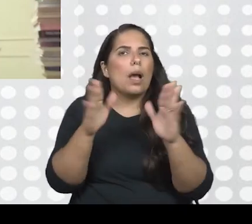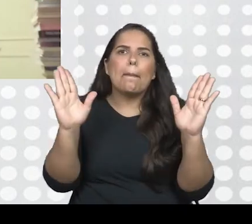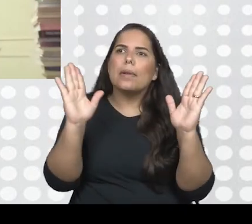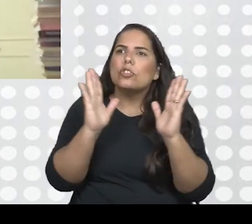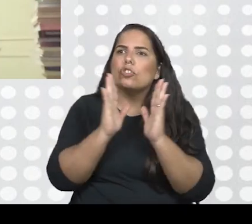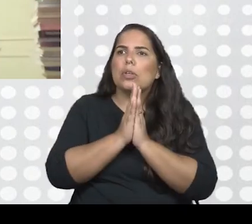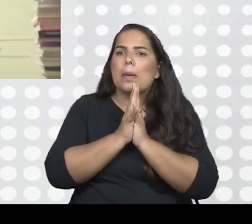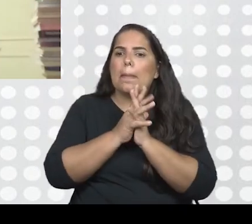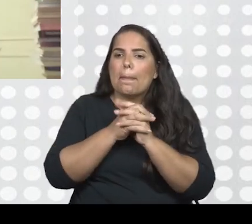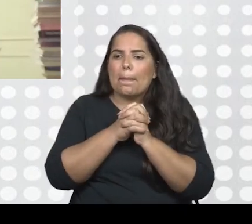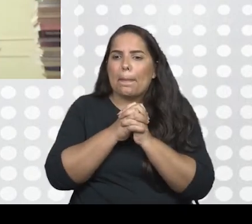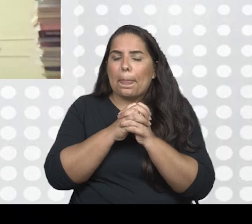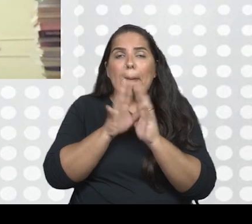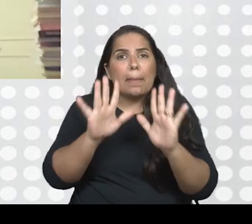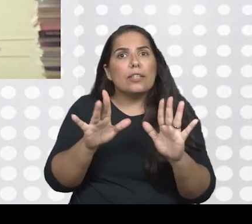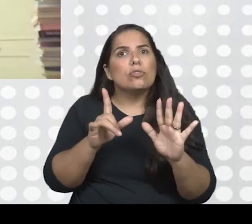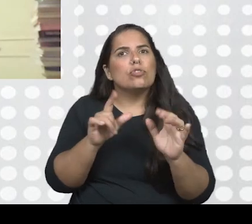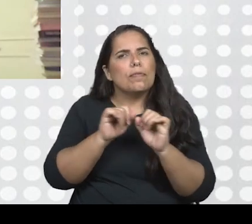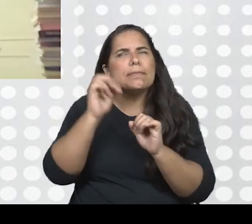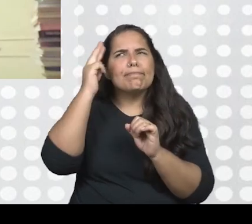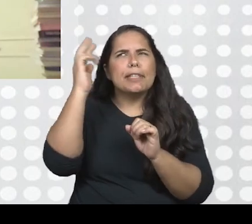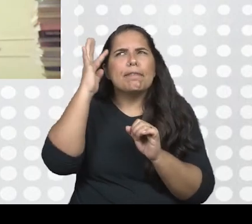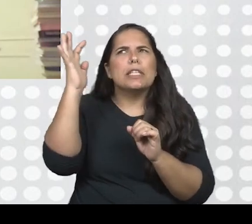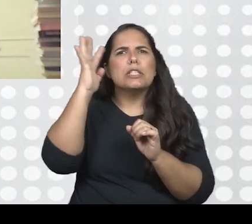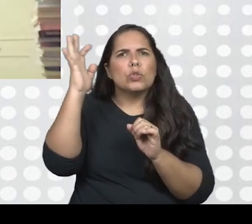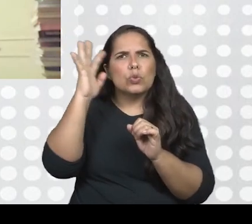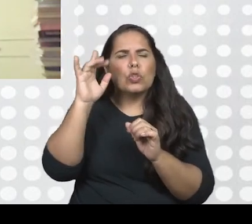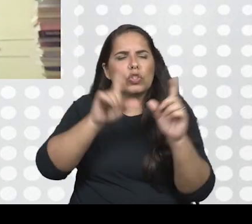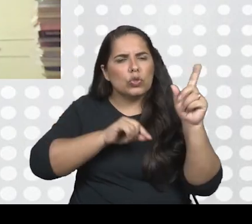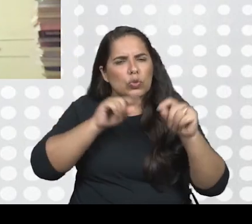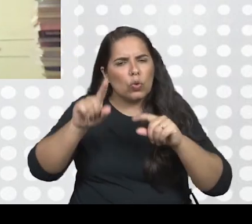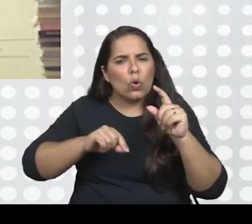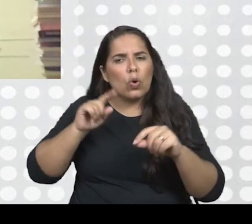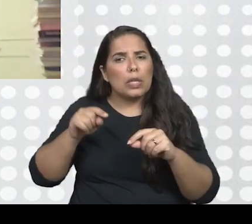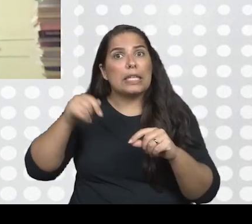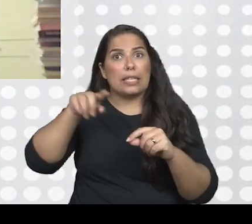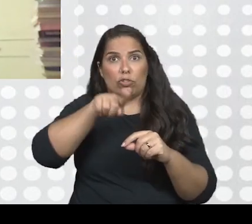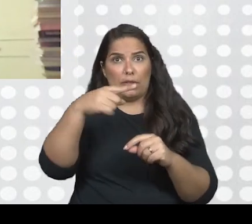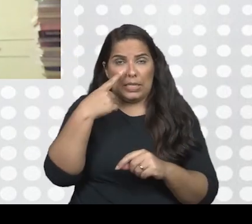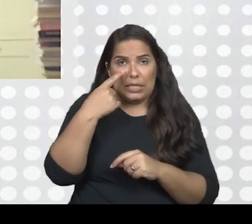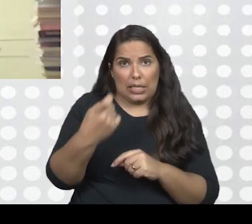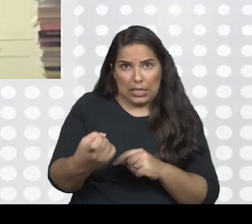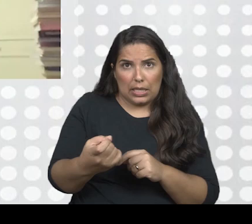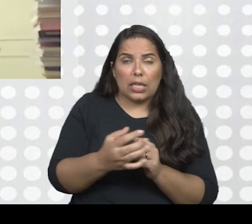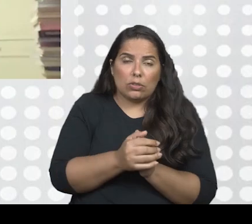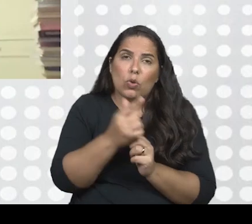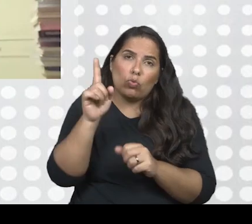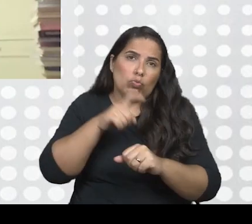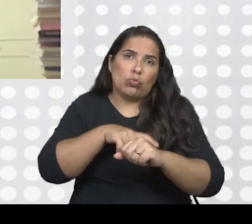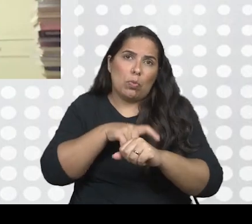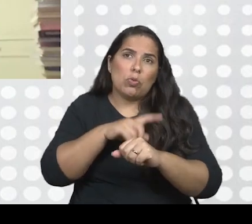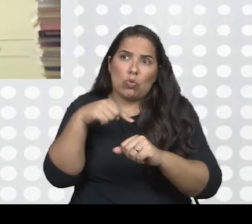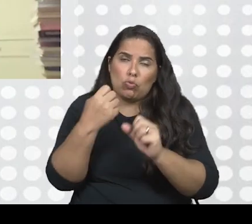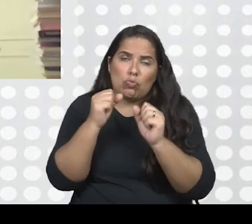Tainá, mas a gente fez reflexões e fez escolhas, e para quem tiver interesse, em outros momentos